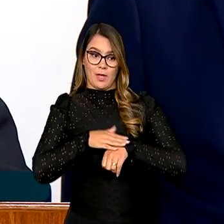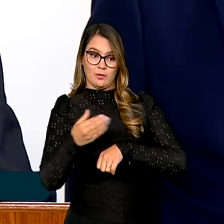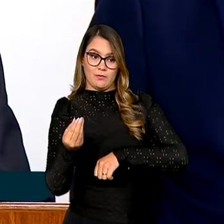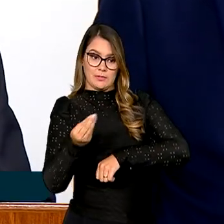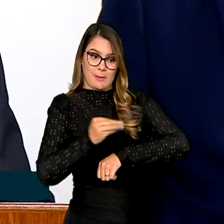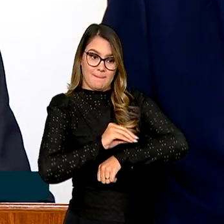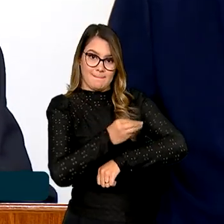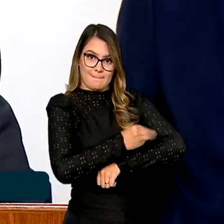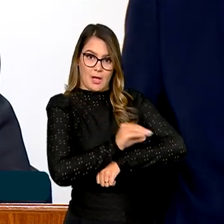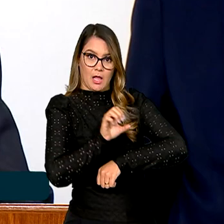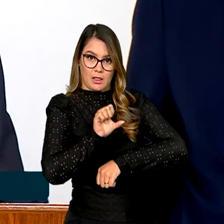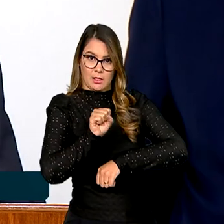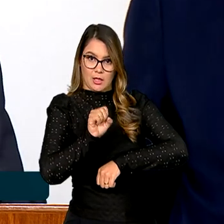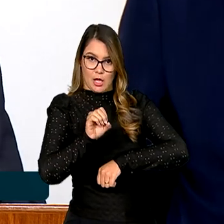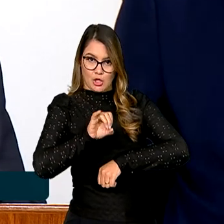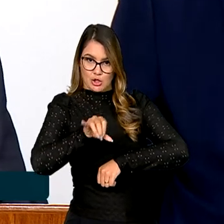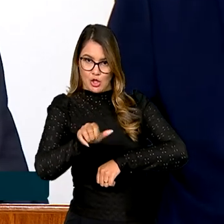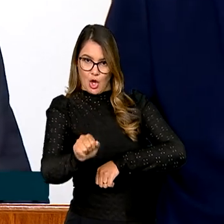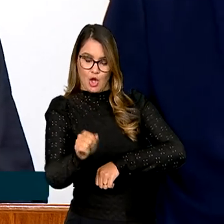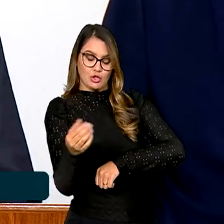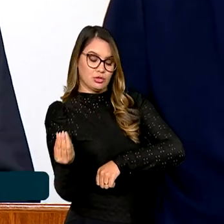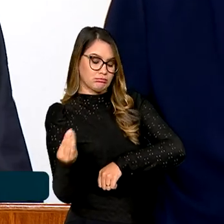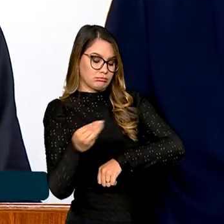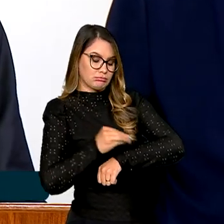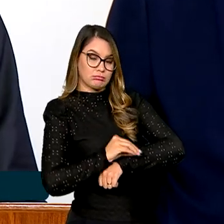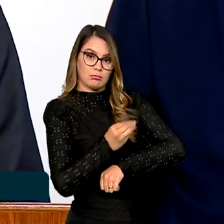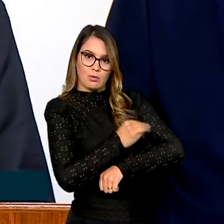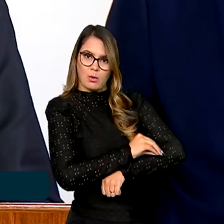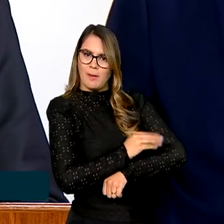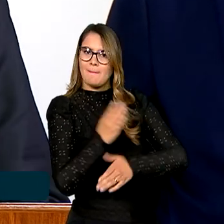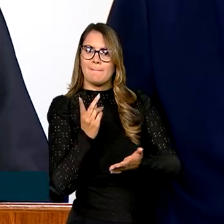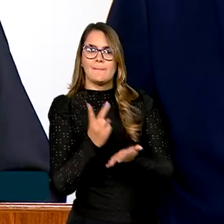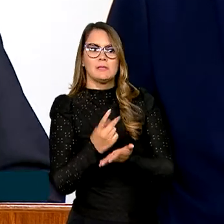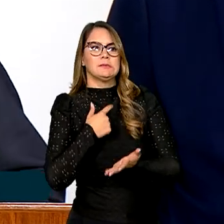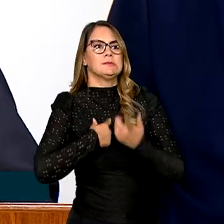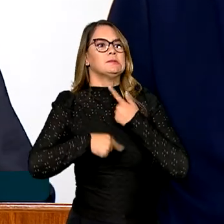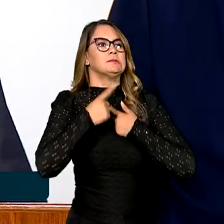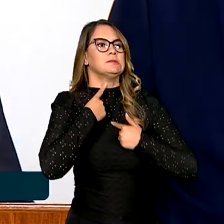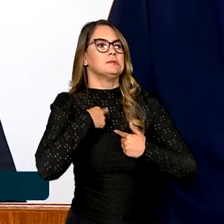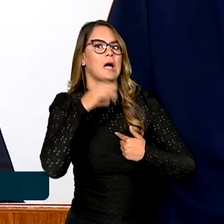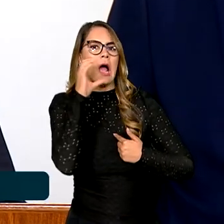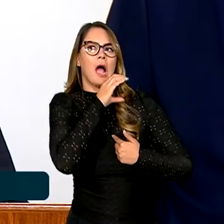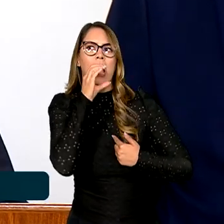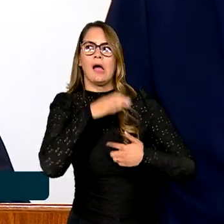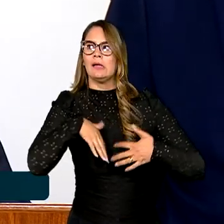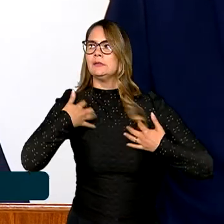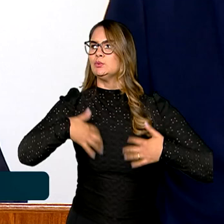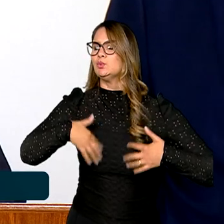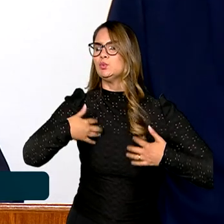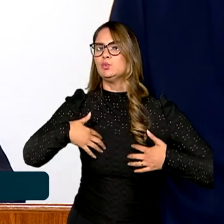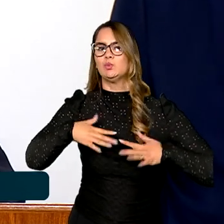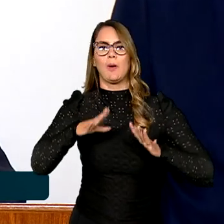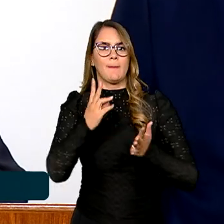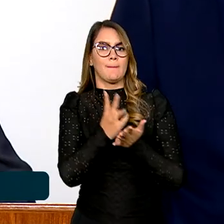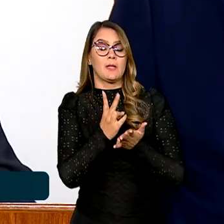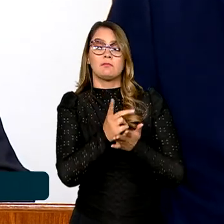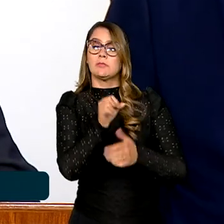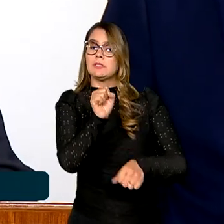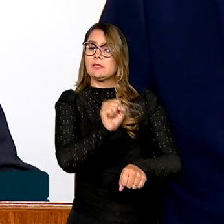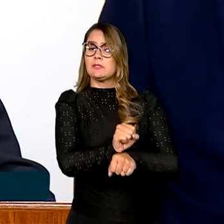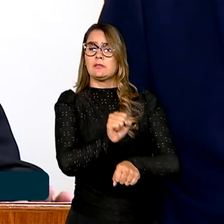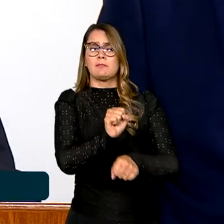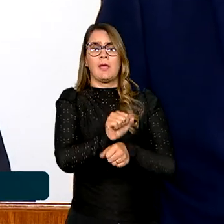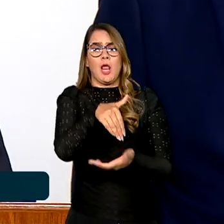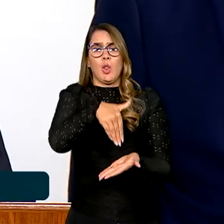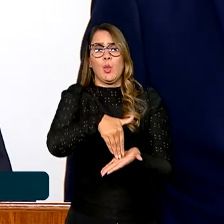de soja, você joga uma semente, por mais pressa que você tenha, por mais necessidade que você tenha, você vai ter que esperar no